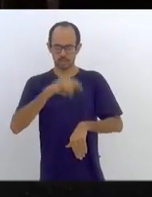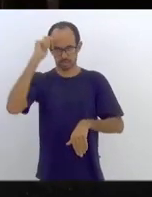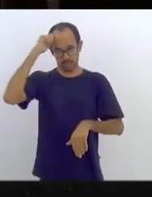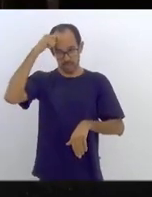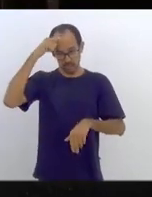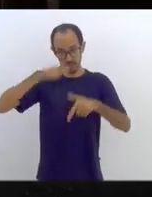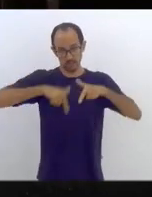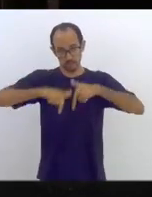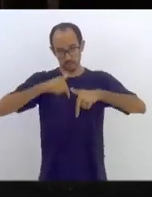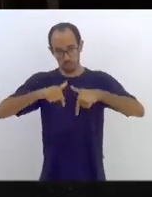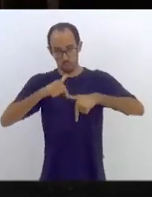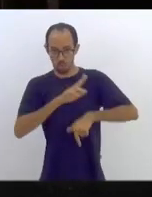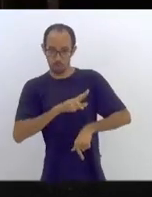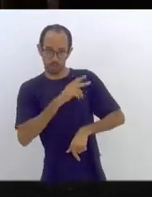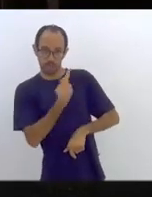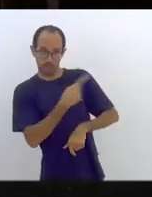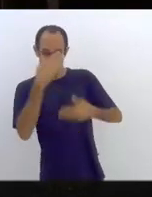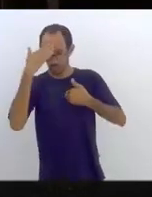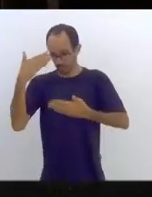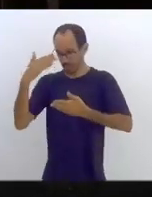Jurema, eu agradeço. Boa noite.